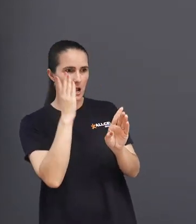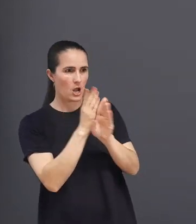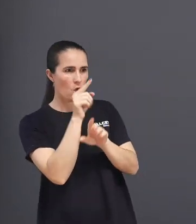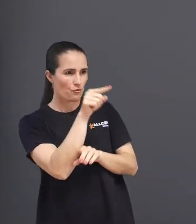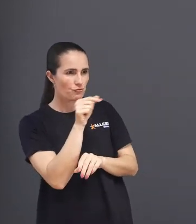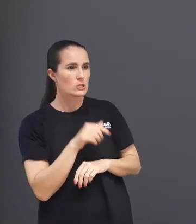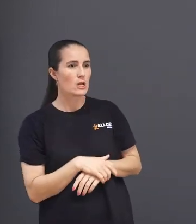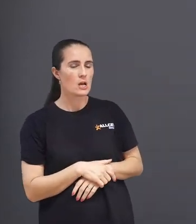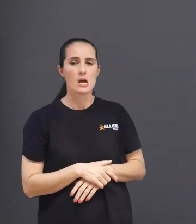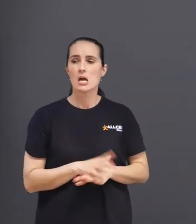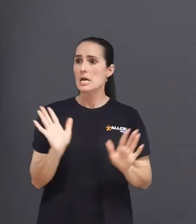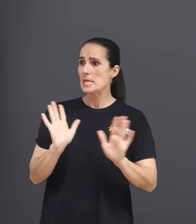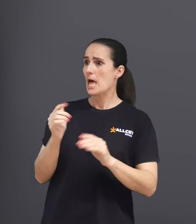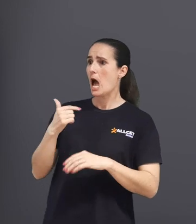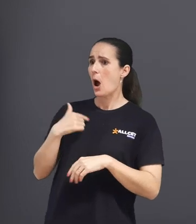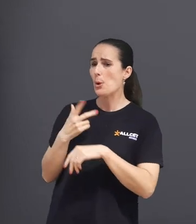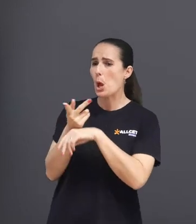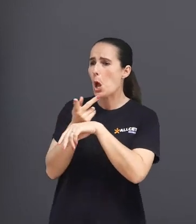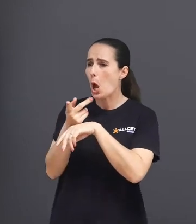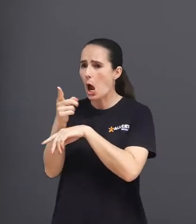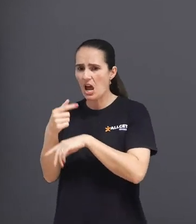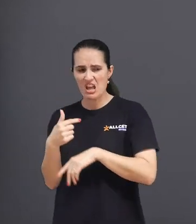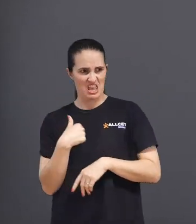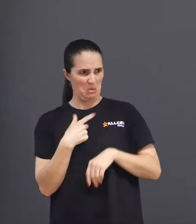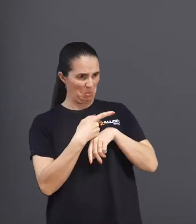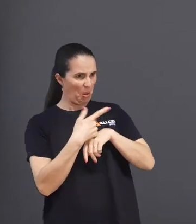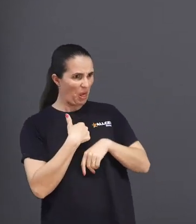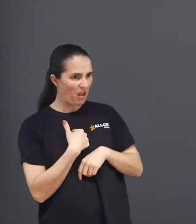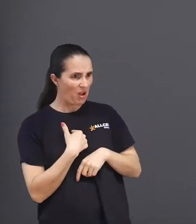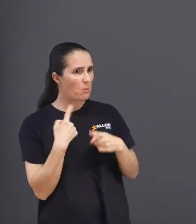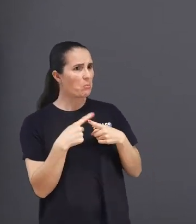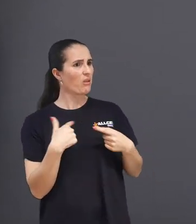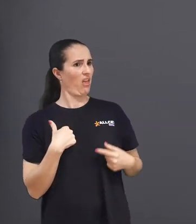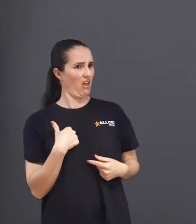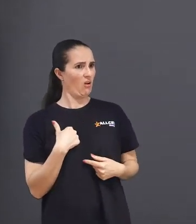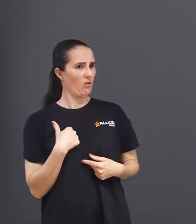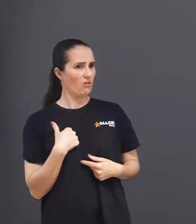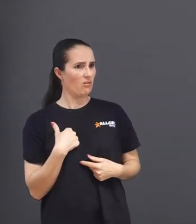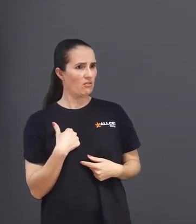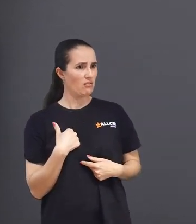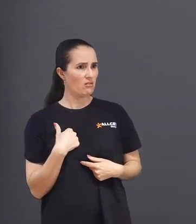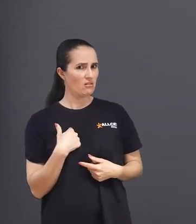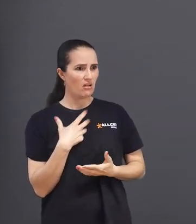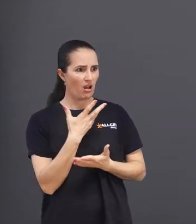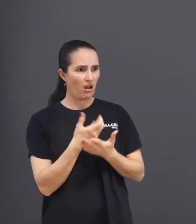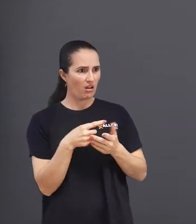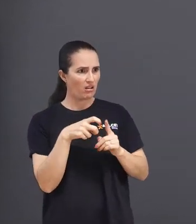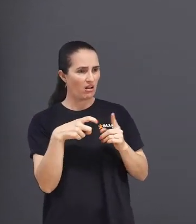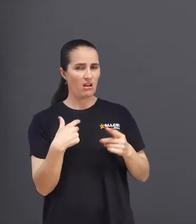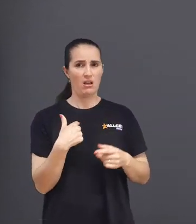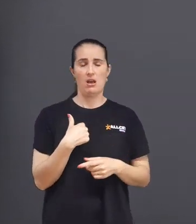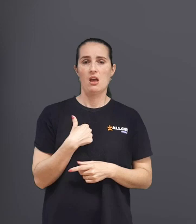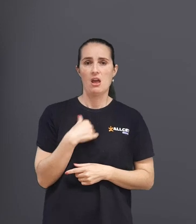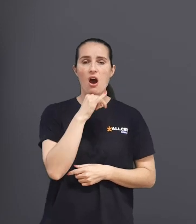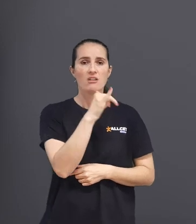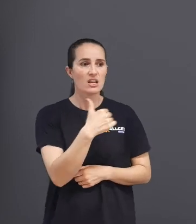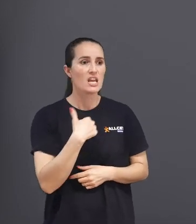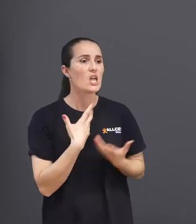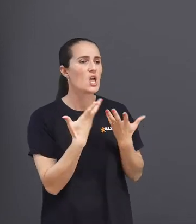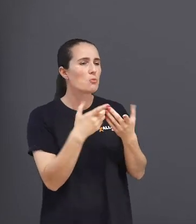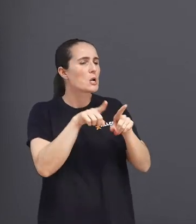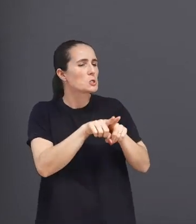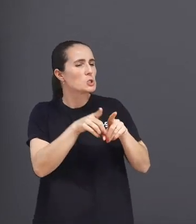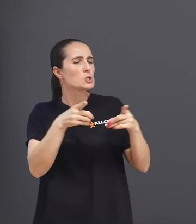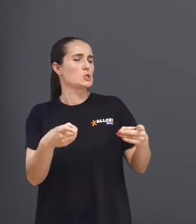para o inferno, e que isso não era atitude de uma pessoa normal, e que ele olhou no YouTube e que descobriu que eu